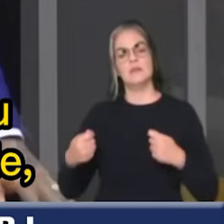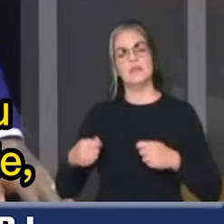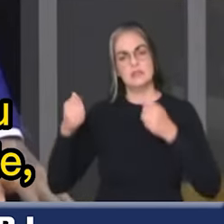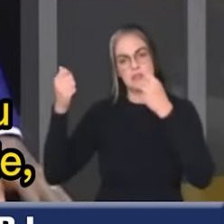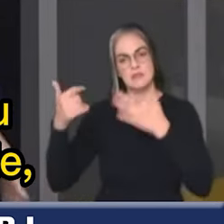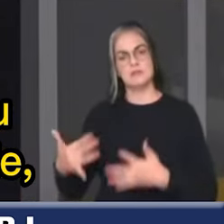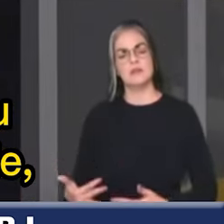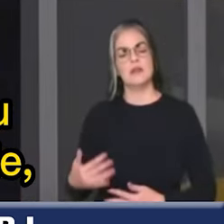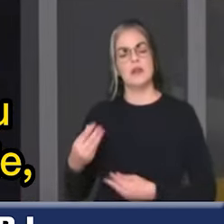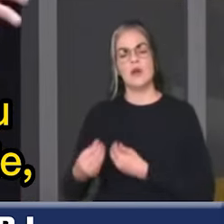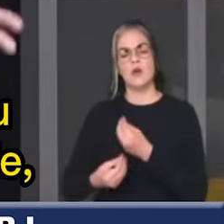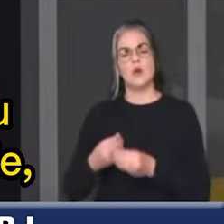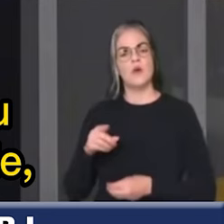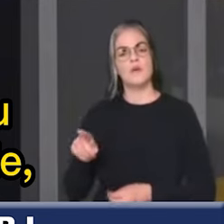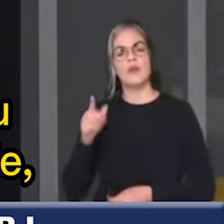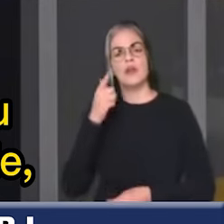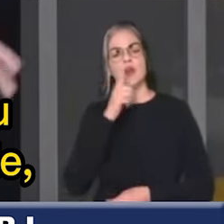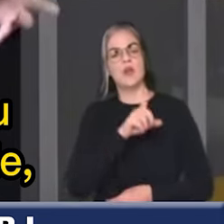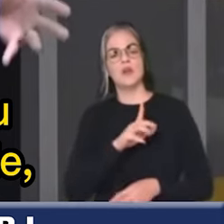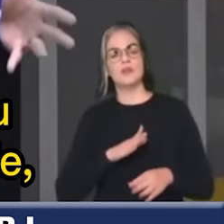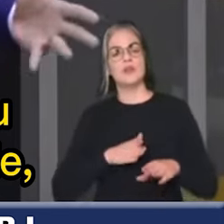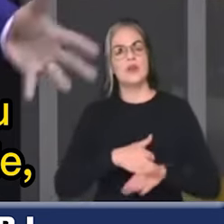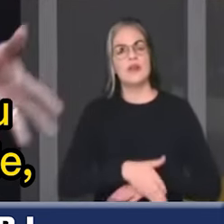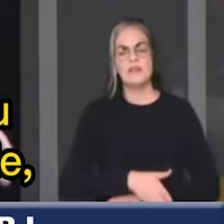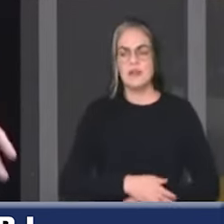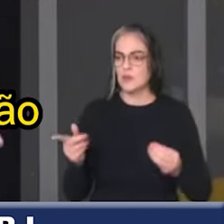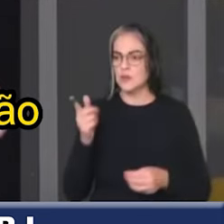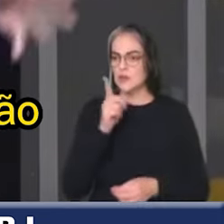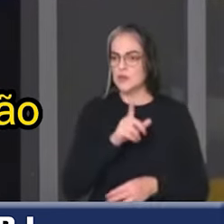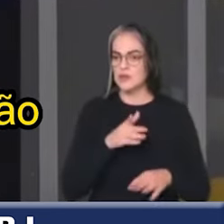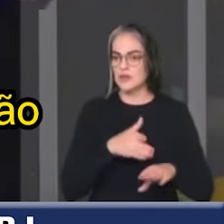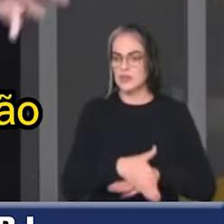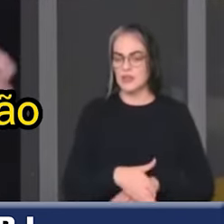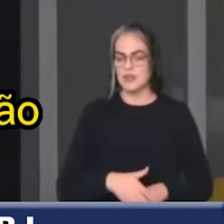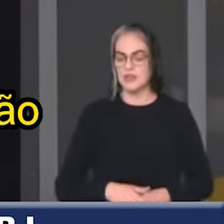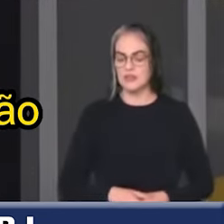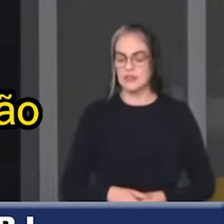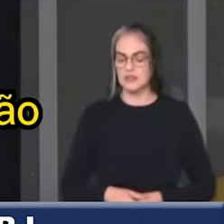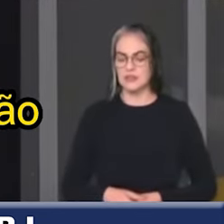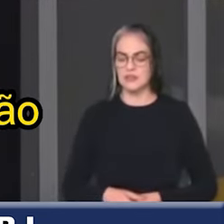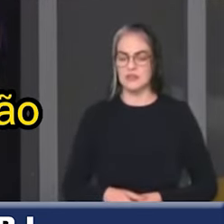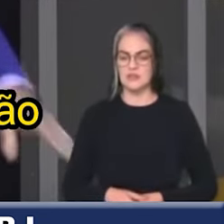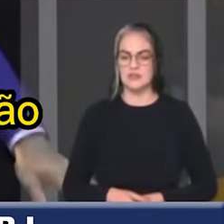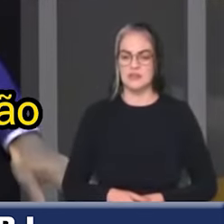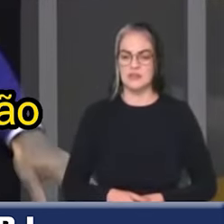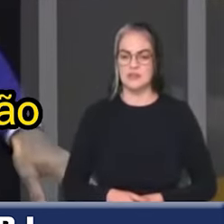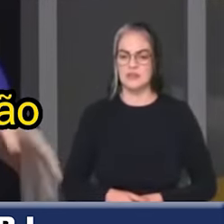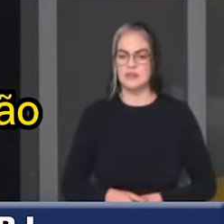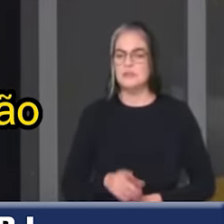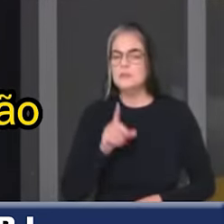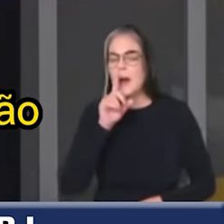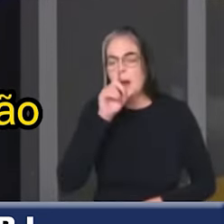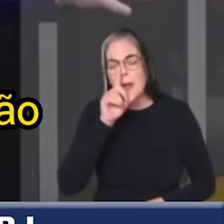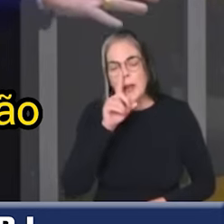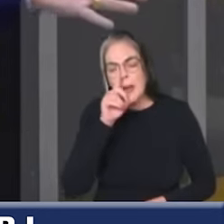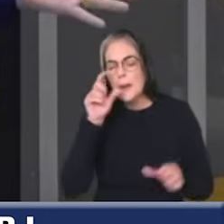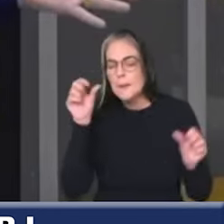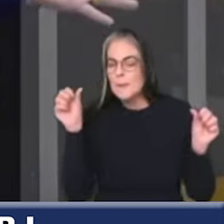como ele conseguiu adentrar numa comunidade, num complexo de favelas tão perigoso, sem